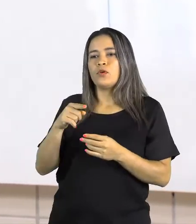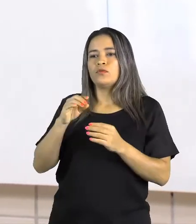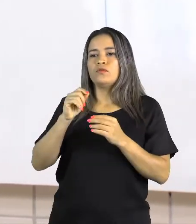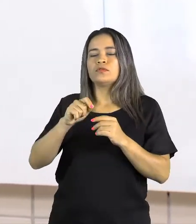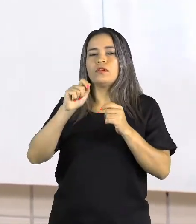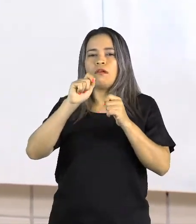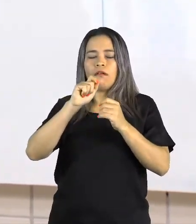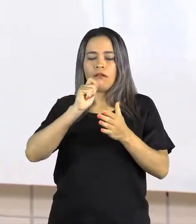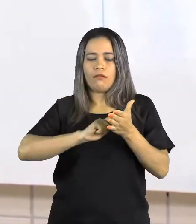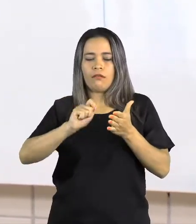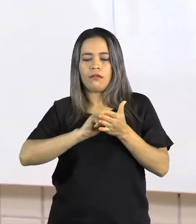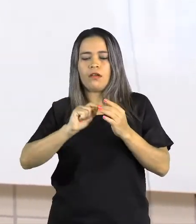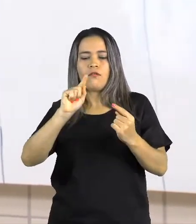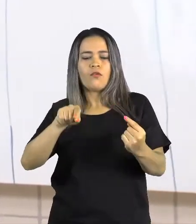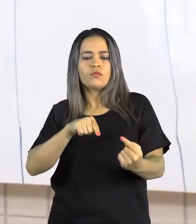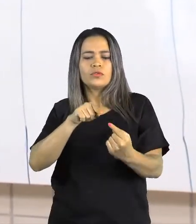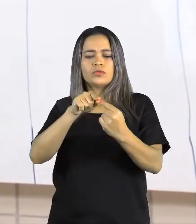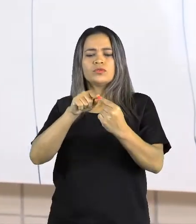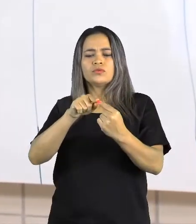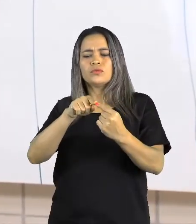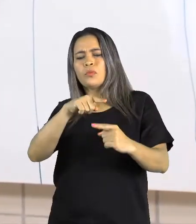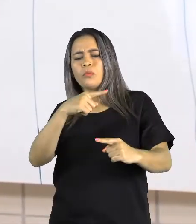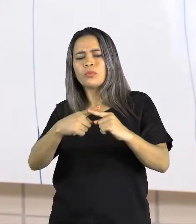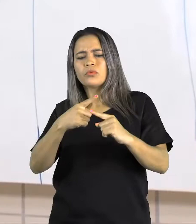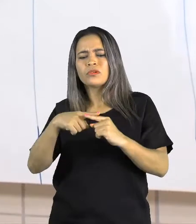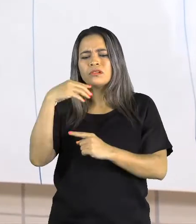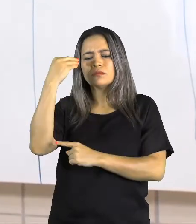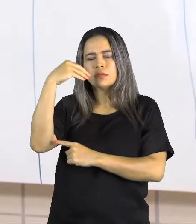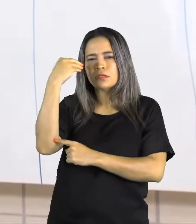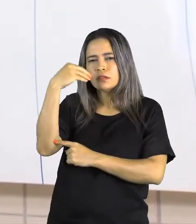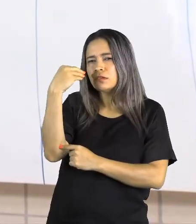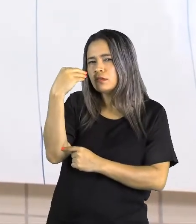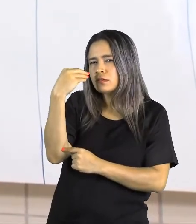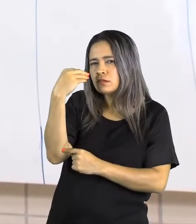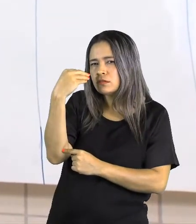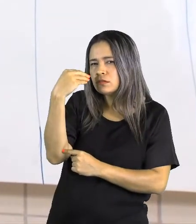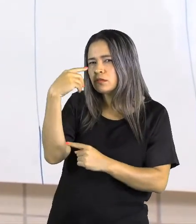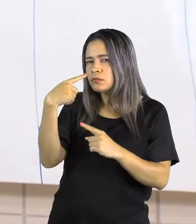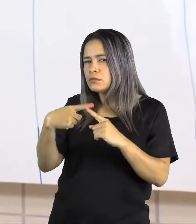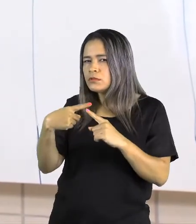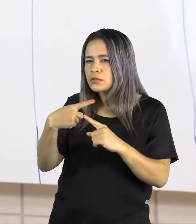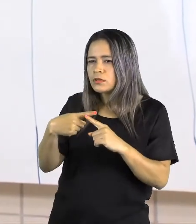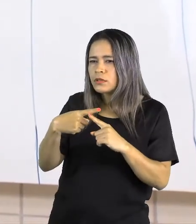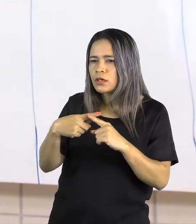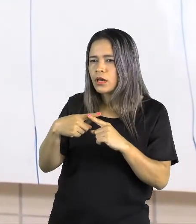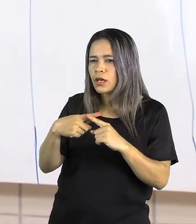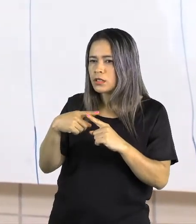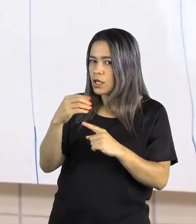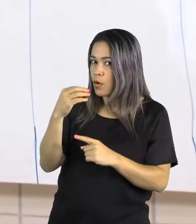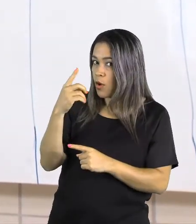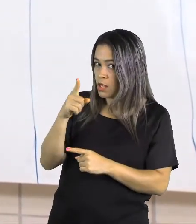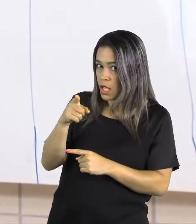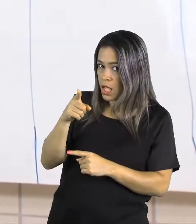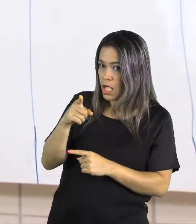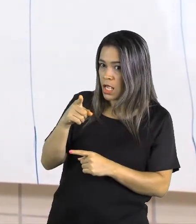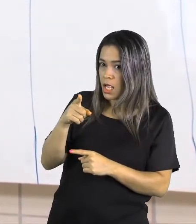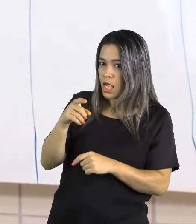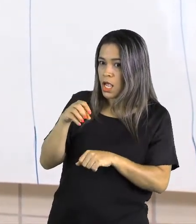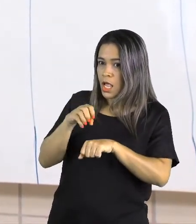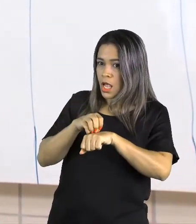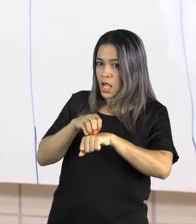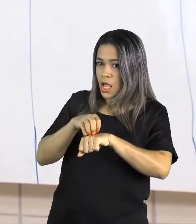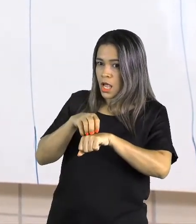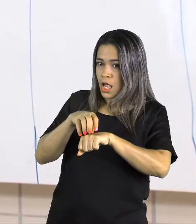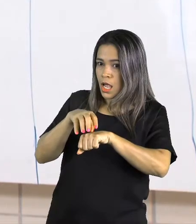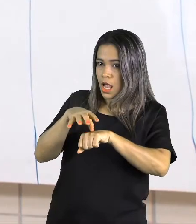objetivo do porquê aquela experiência. Isso é uma experiência. Isso é uma observação. Relato de observação, ele